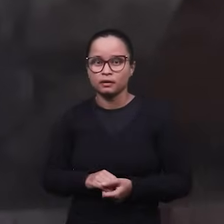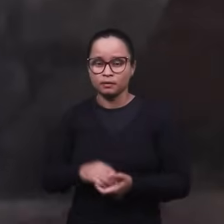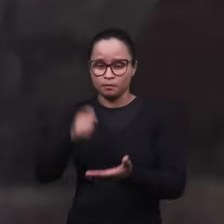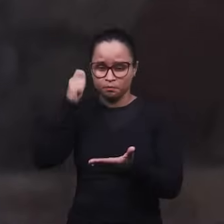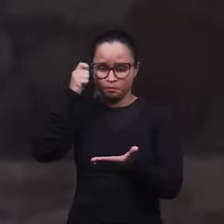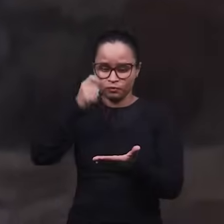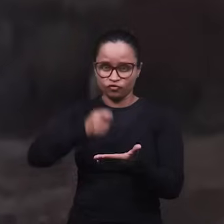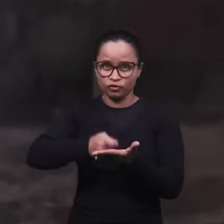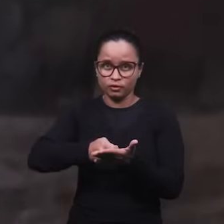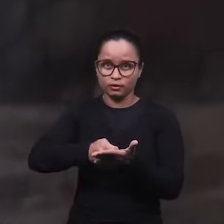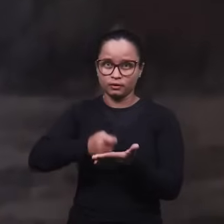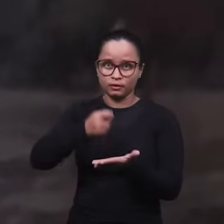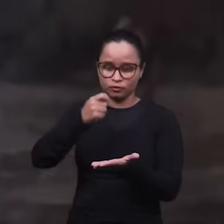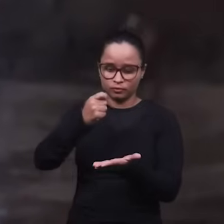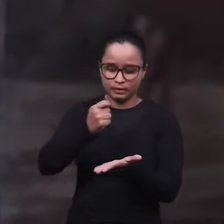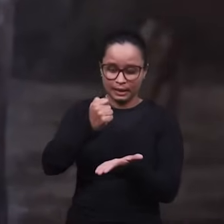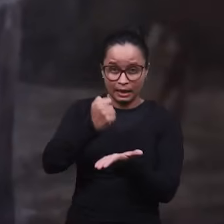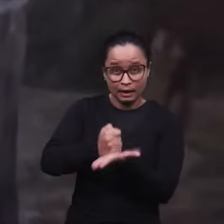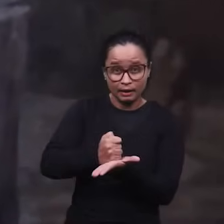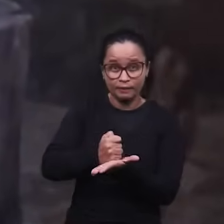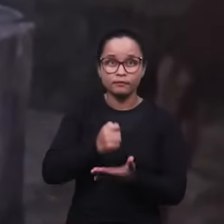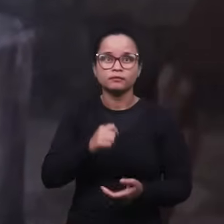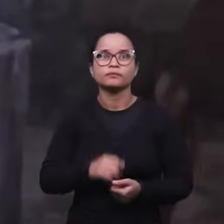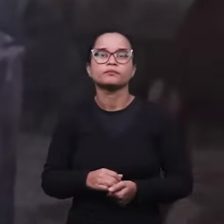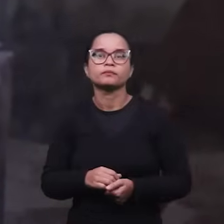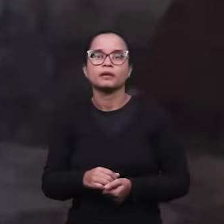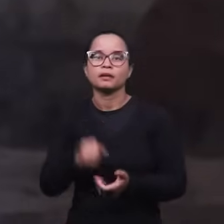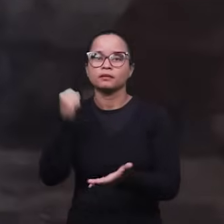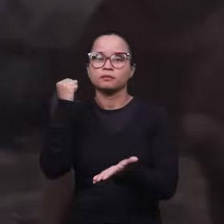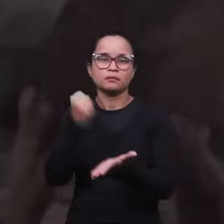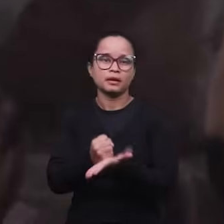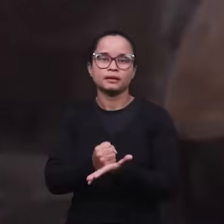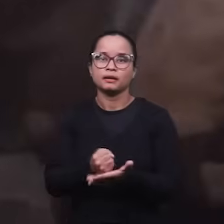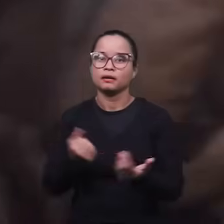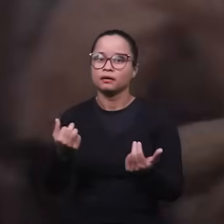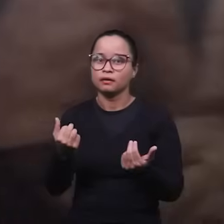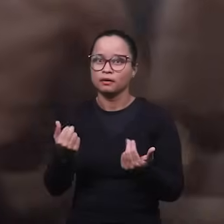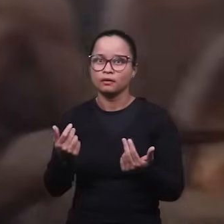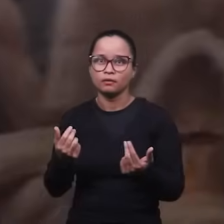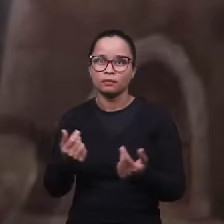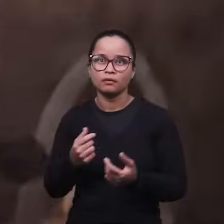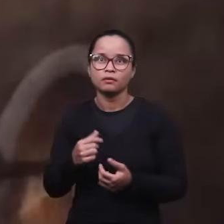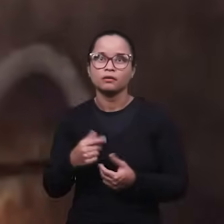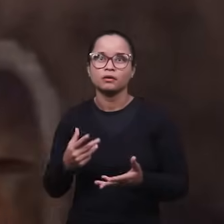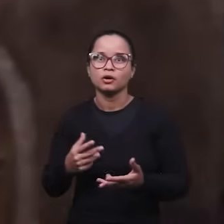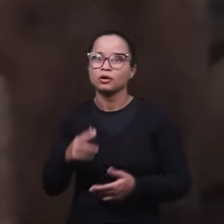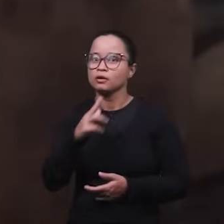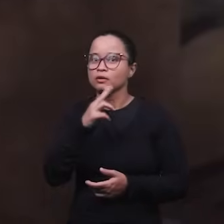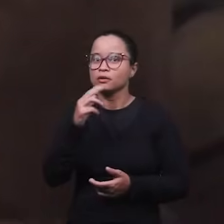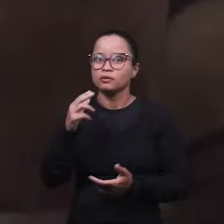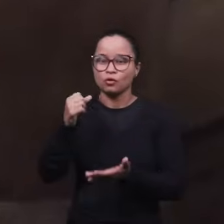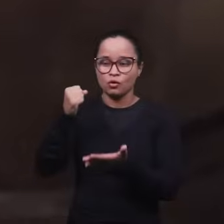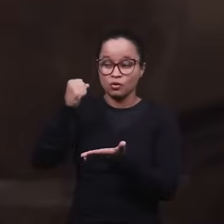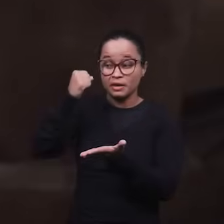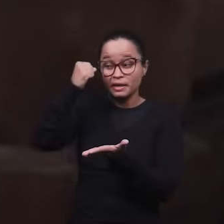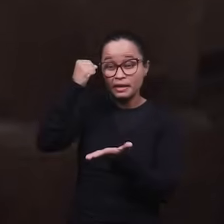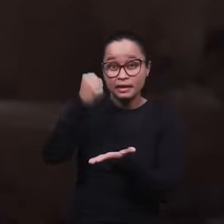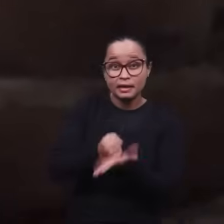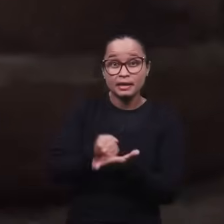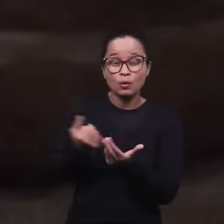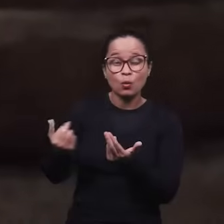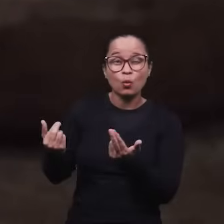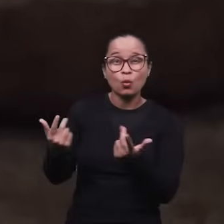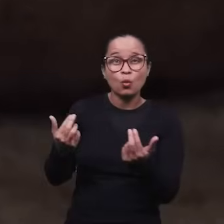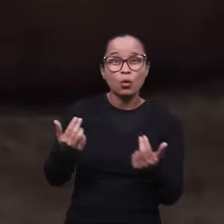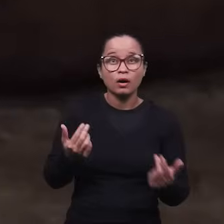ali, ela nunca ia bater igual, tinha que bater certinho, então nunca uma moeda ficava igual à outra.